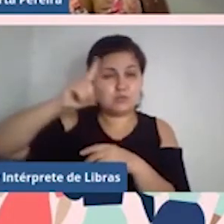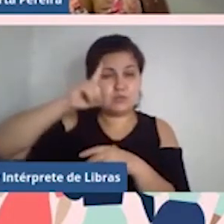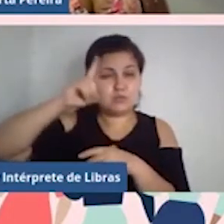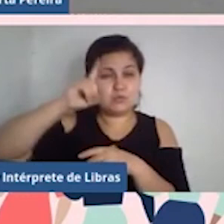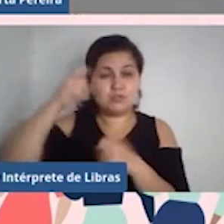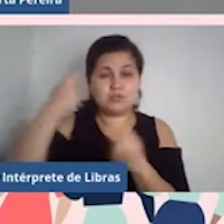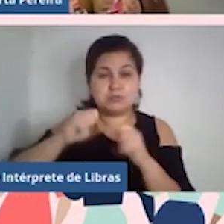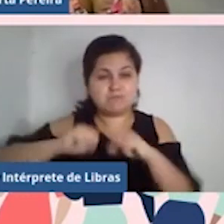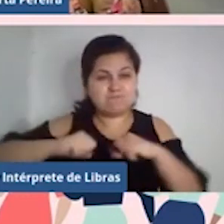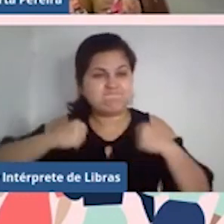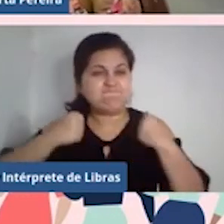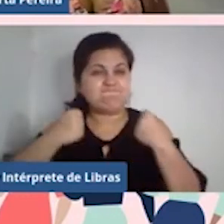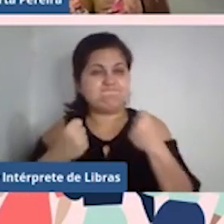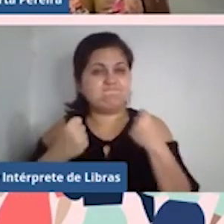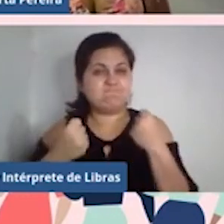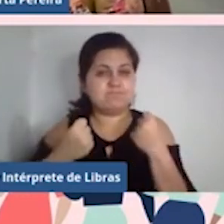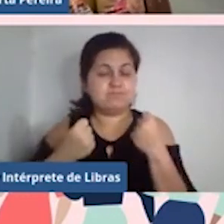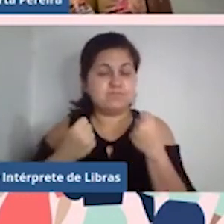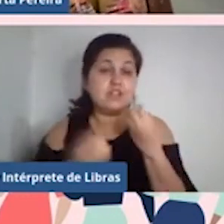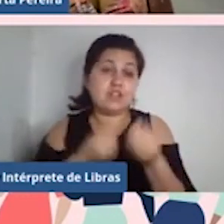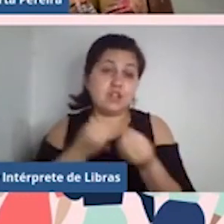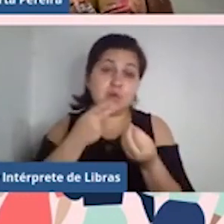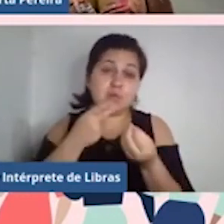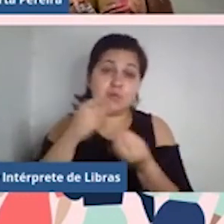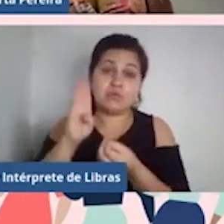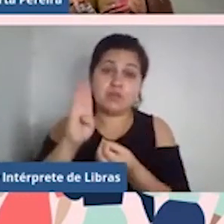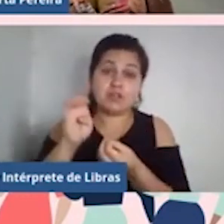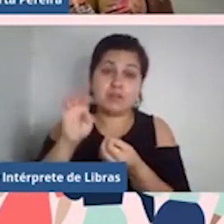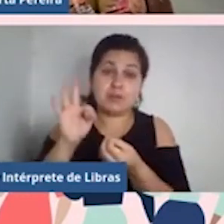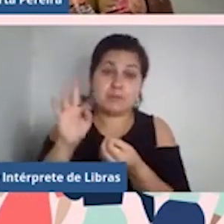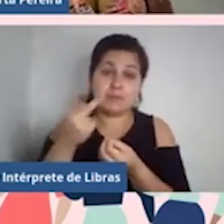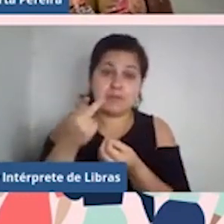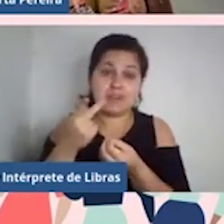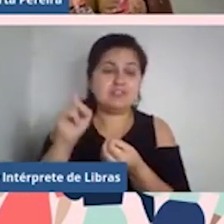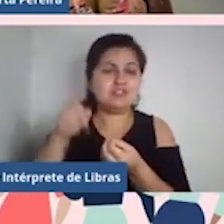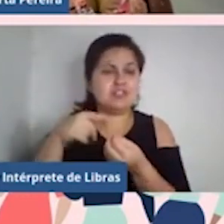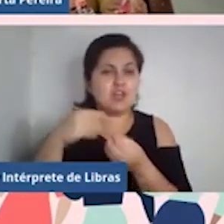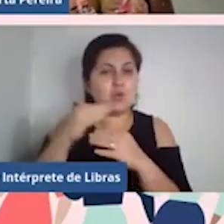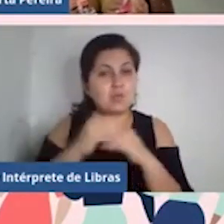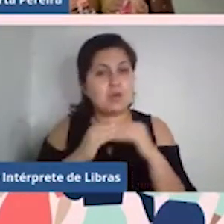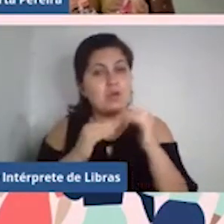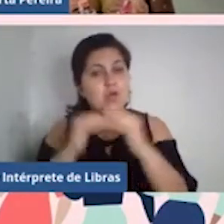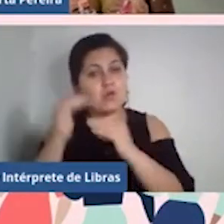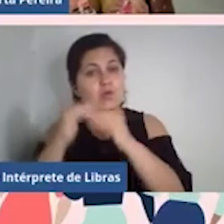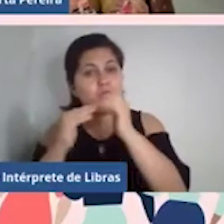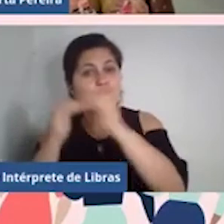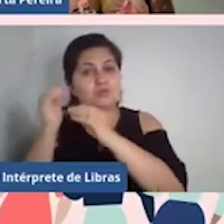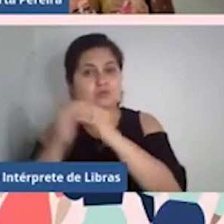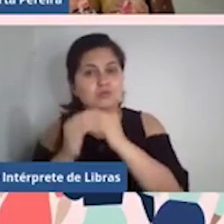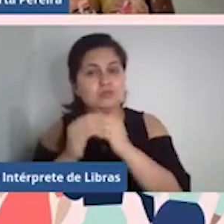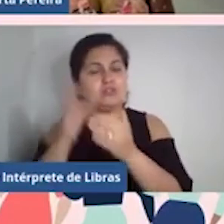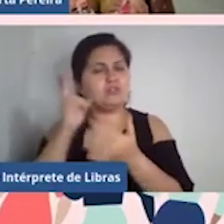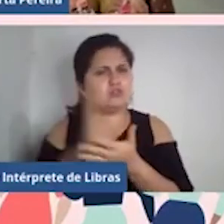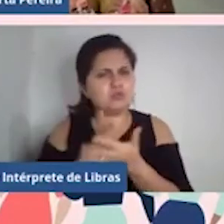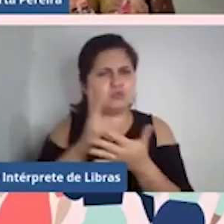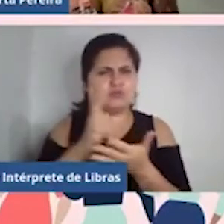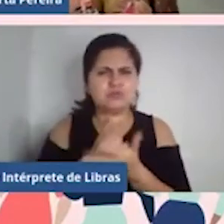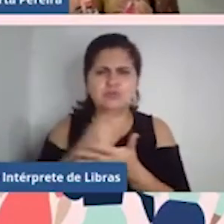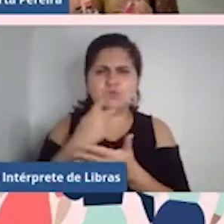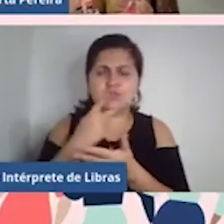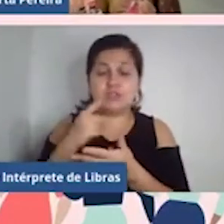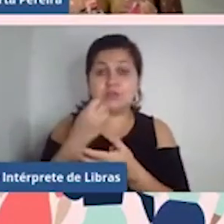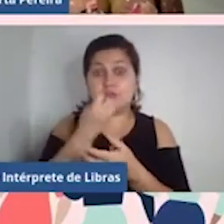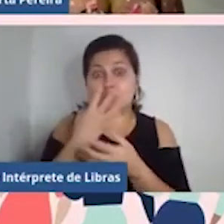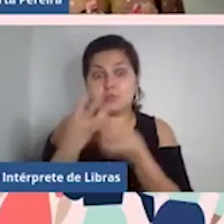ser guerreira, que, como disse a Beth, é uma construção, né? A gente estamos aqui falando, que bom, nós aí,